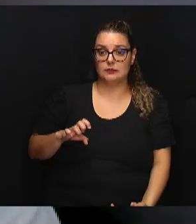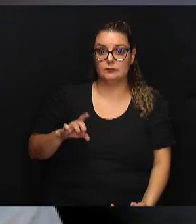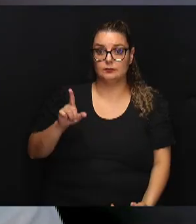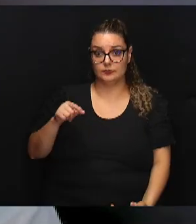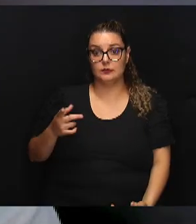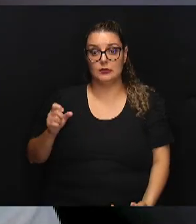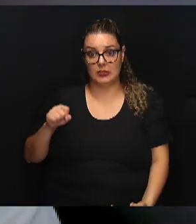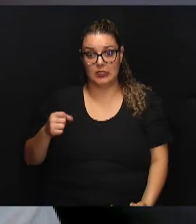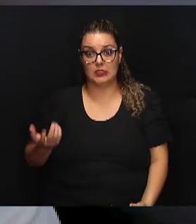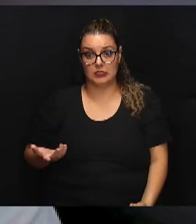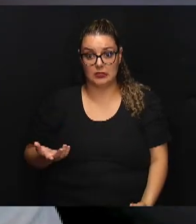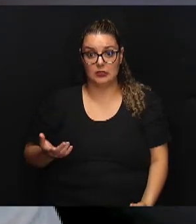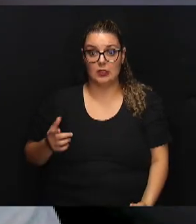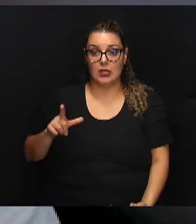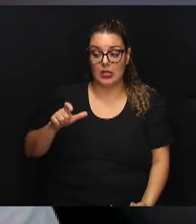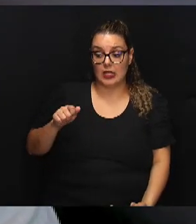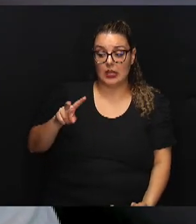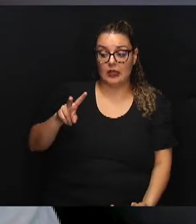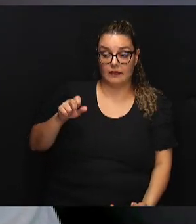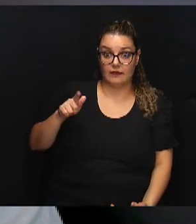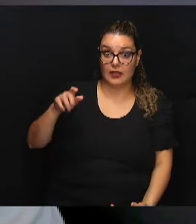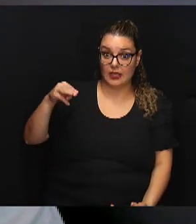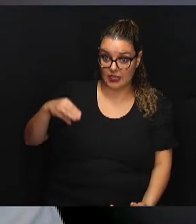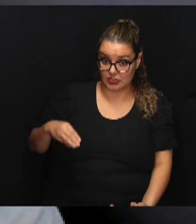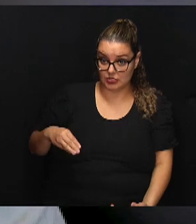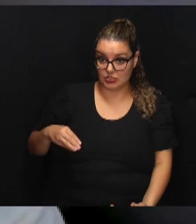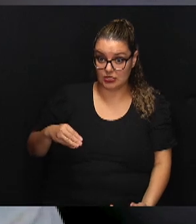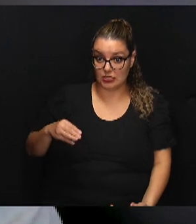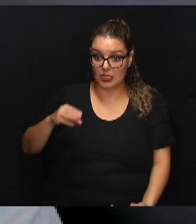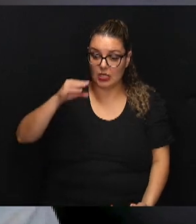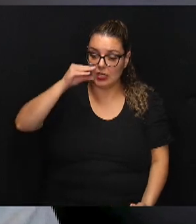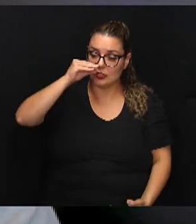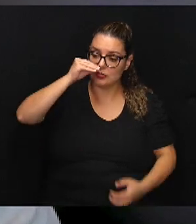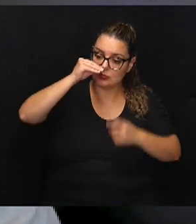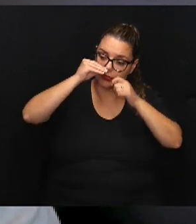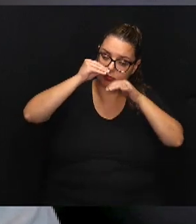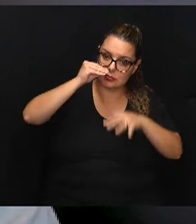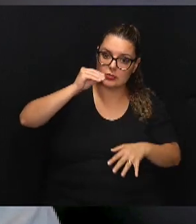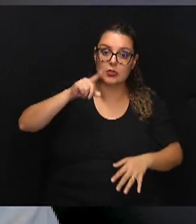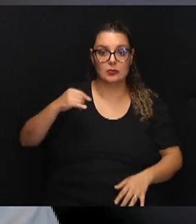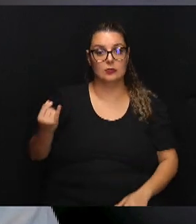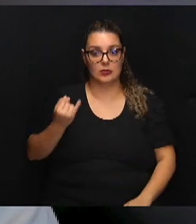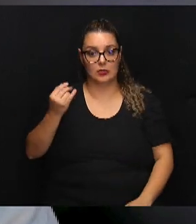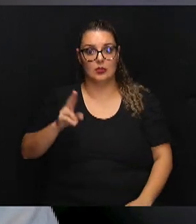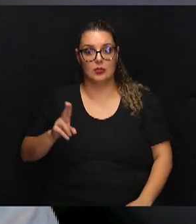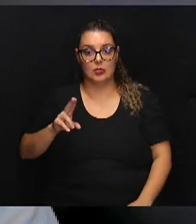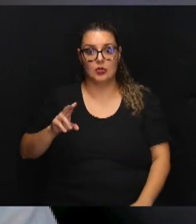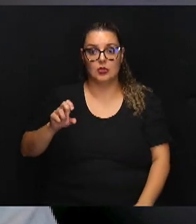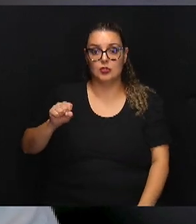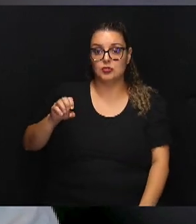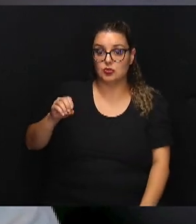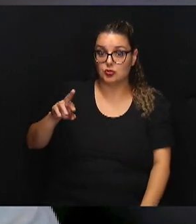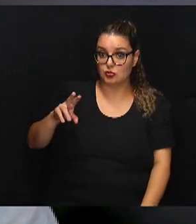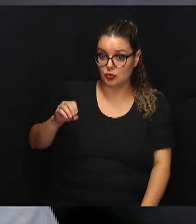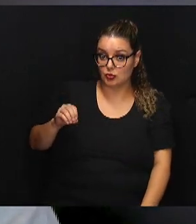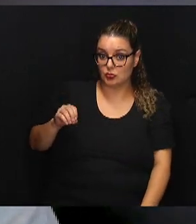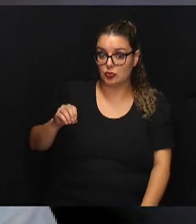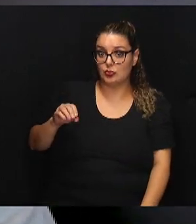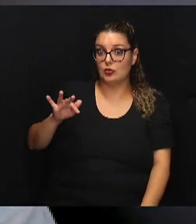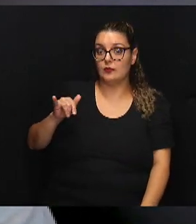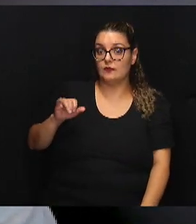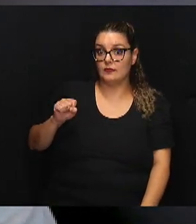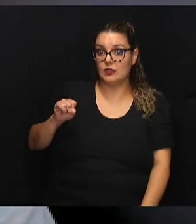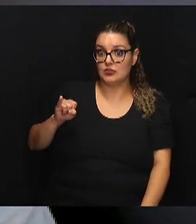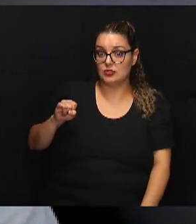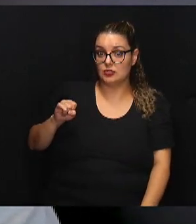Sim, a lavagem nasal é um ponto importante que você tocou. Para lavar o nariz, a gente usa solução fisiológica, soro fisiológico. Não pode ser com água, tá?